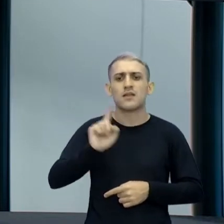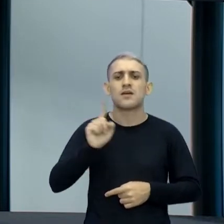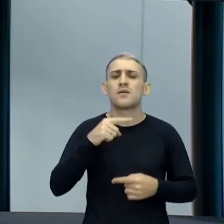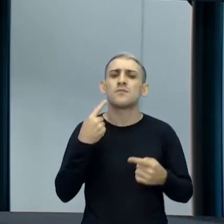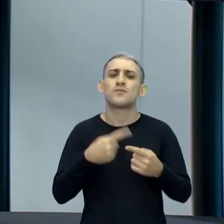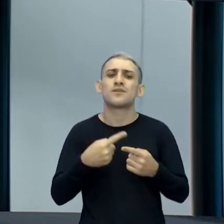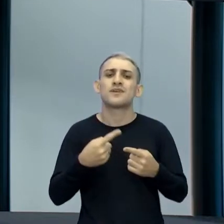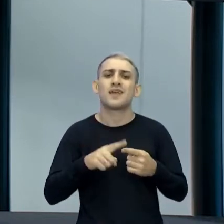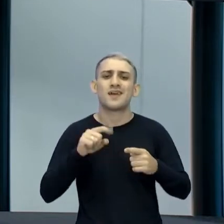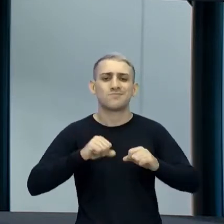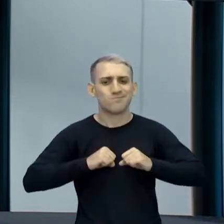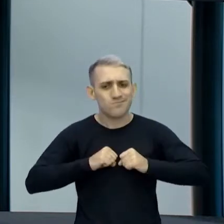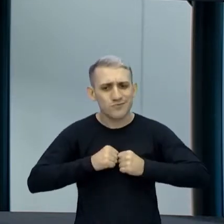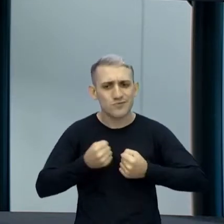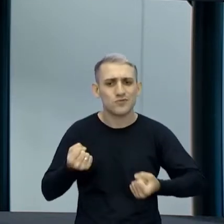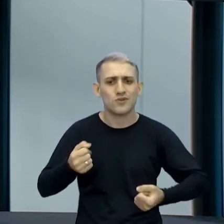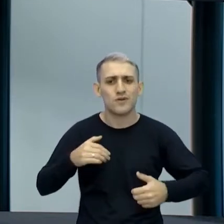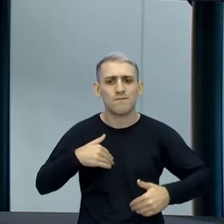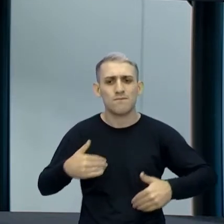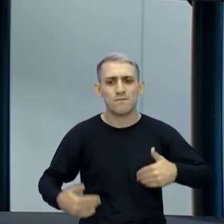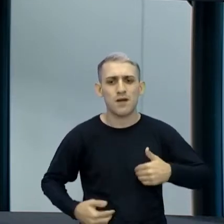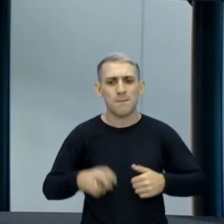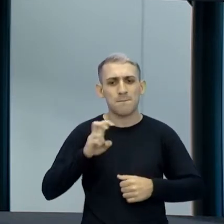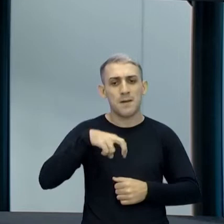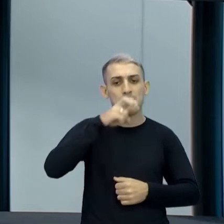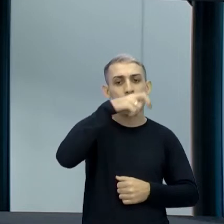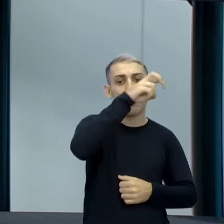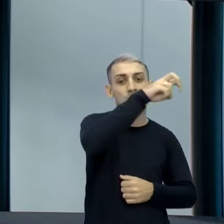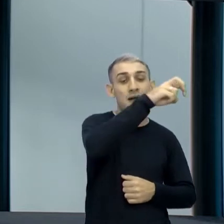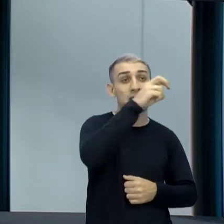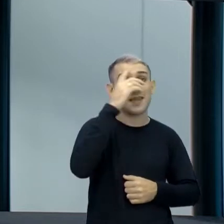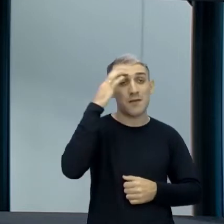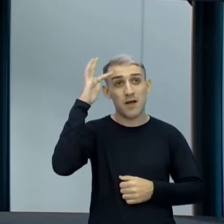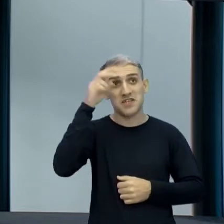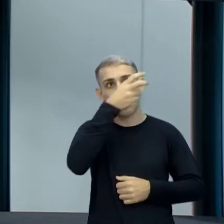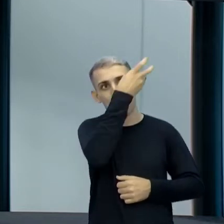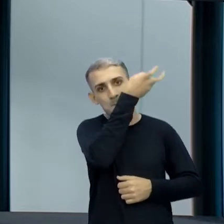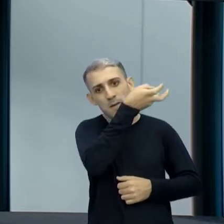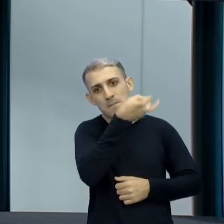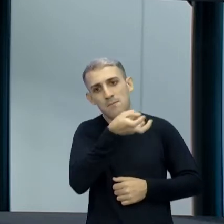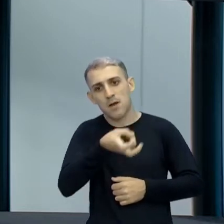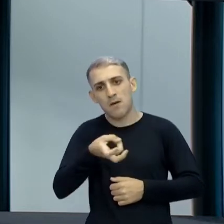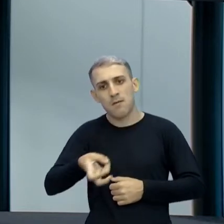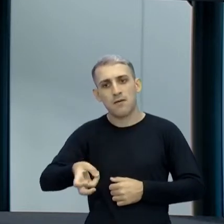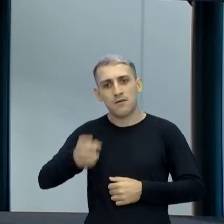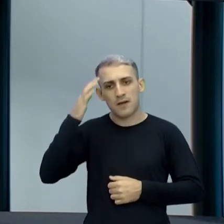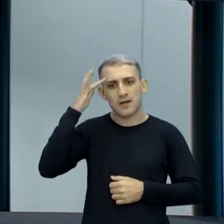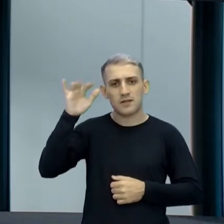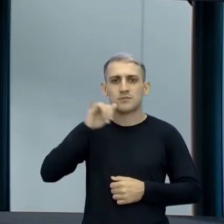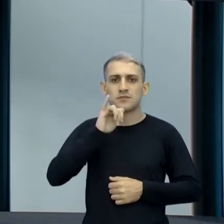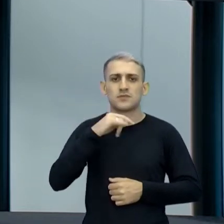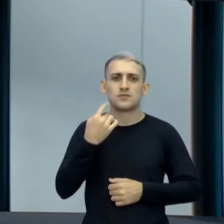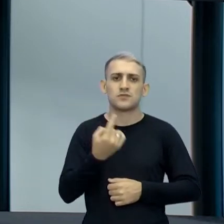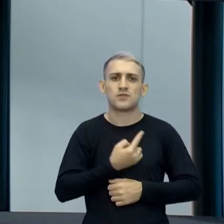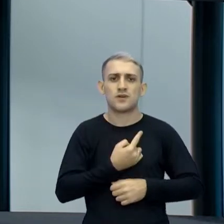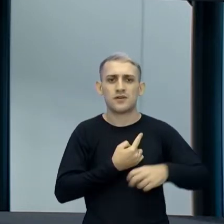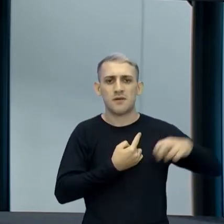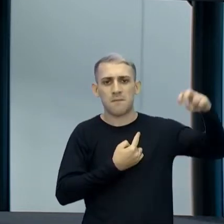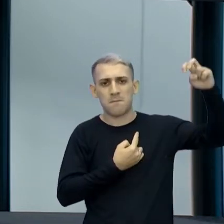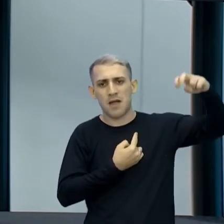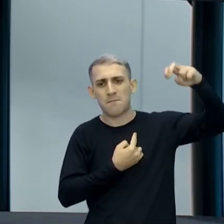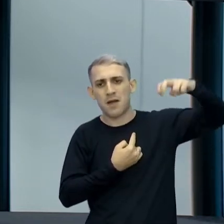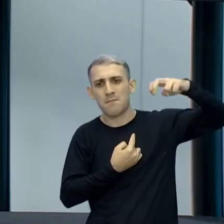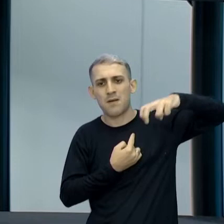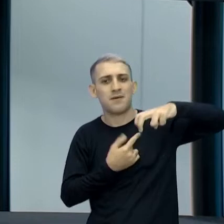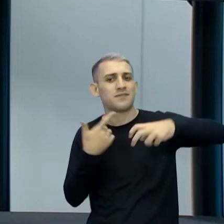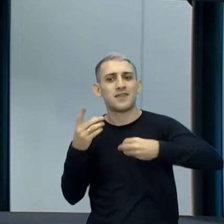é um esforço físico já subir, imagina descer essas pessoas de lá. Dependendo da inclinação, não tem como você